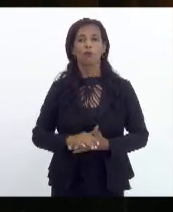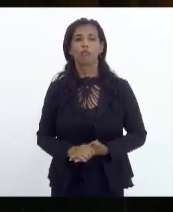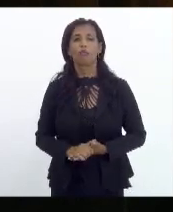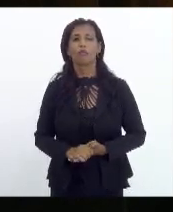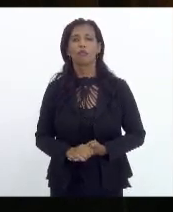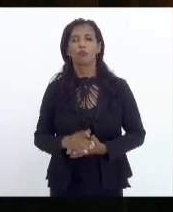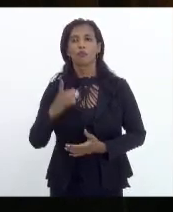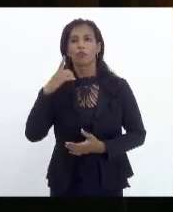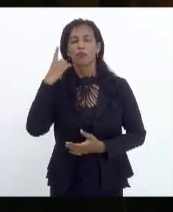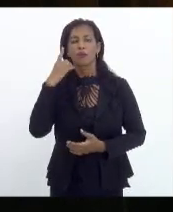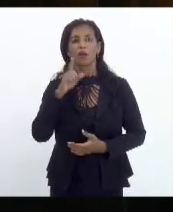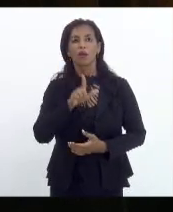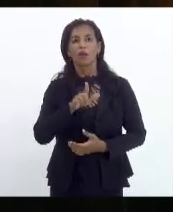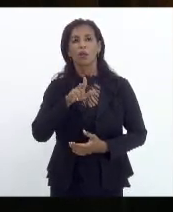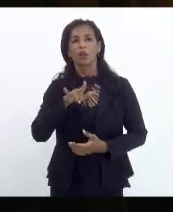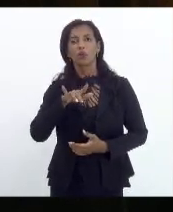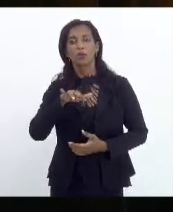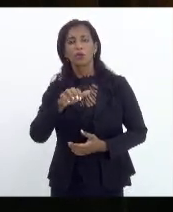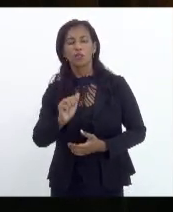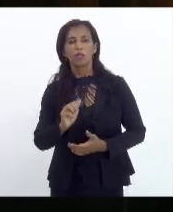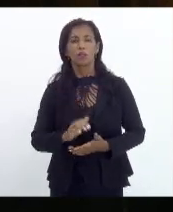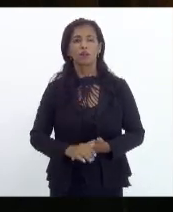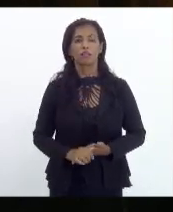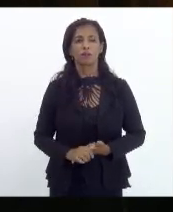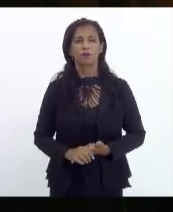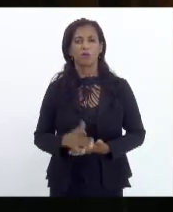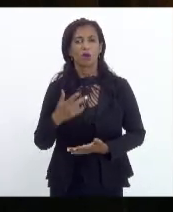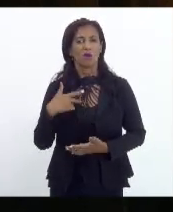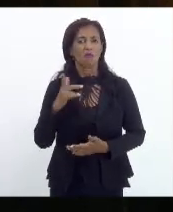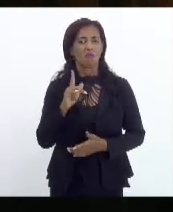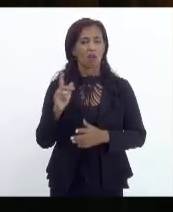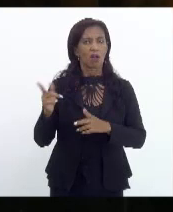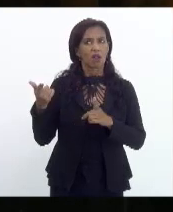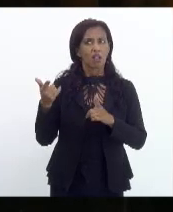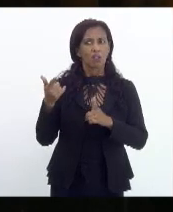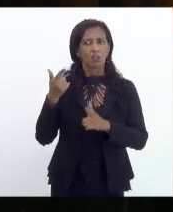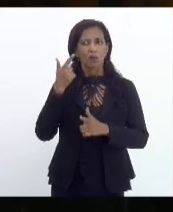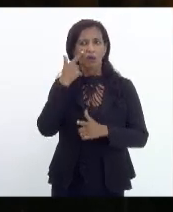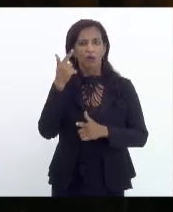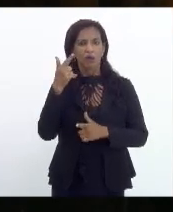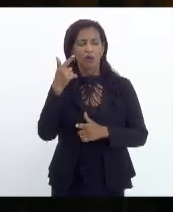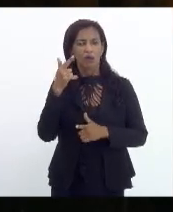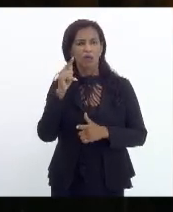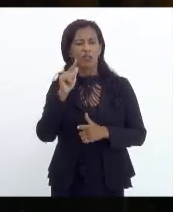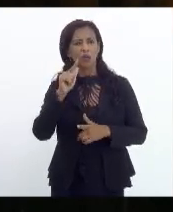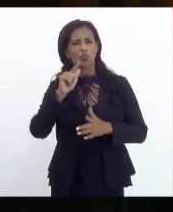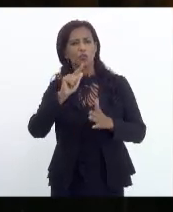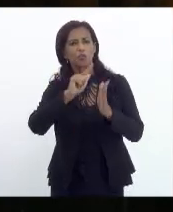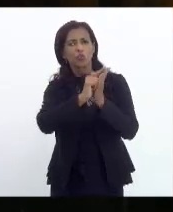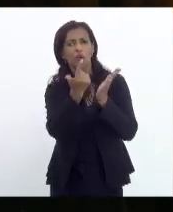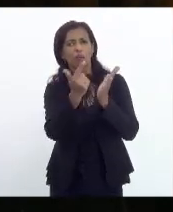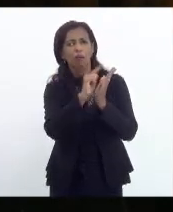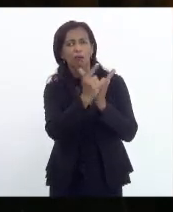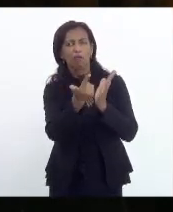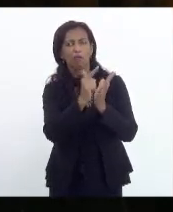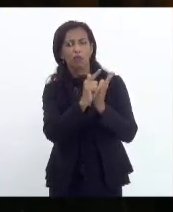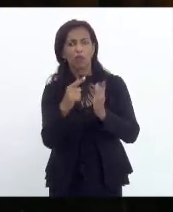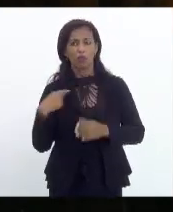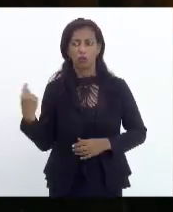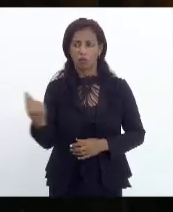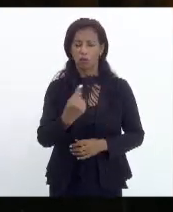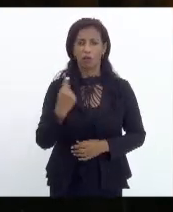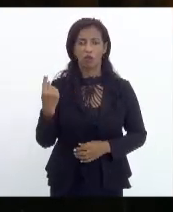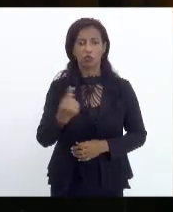deputada Lucinha para estar falando não é de uma matéria que saiu no estado no Estadão e nós que somos